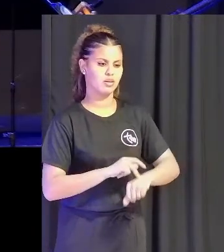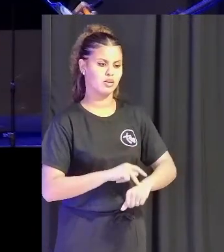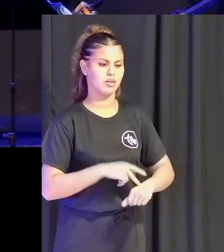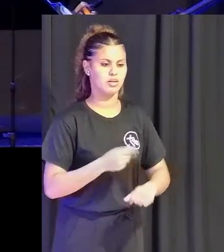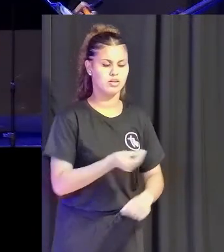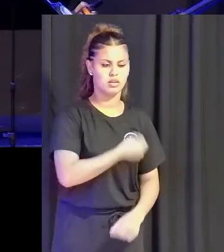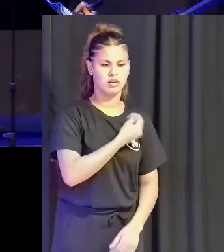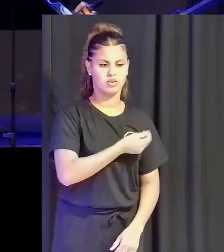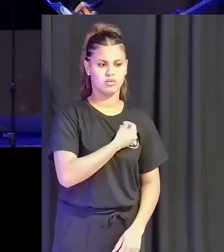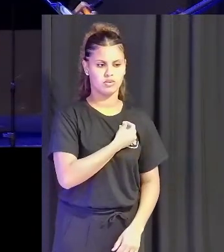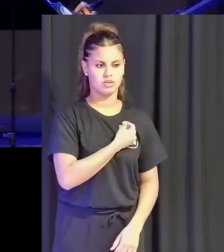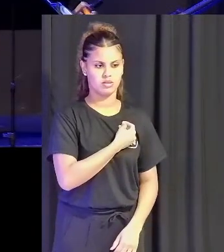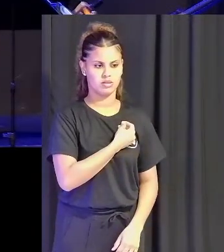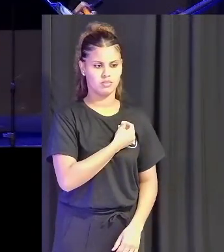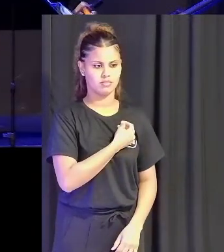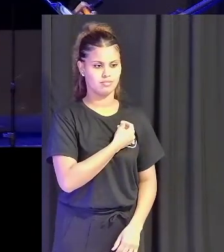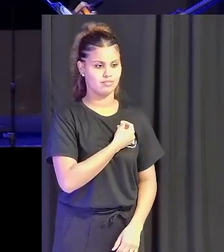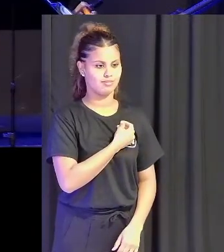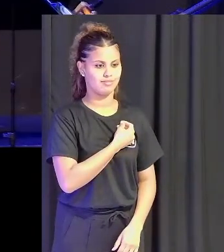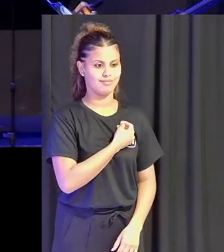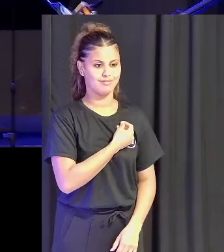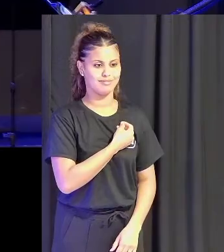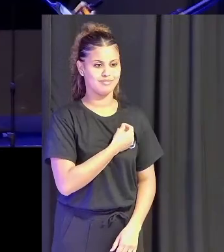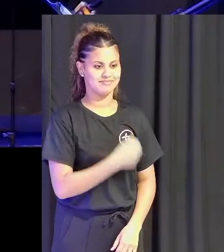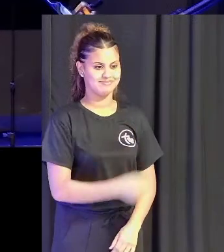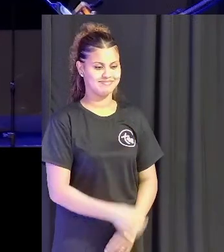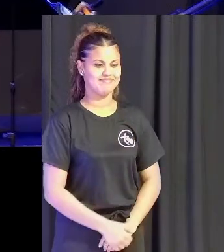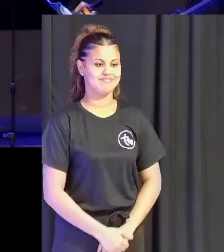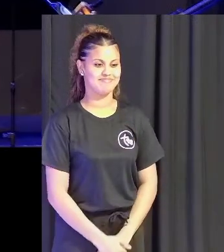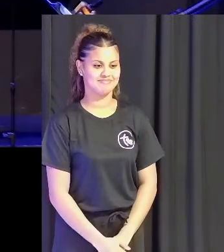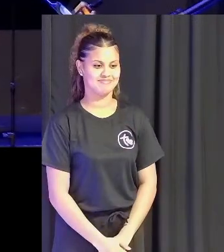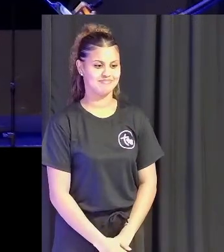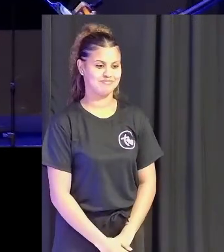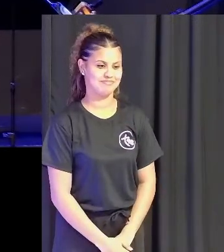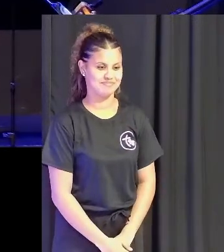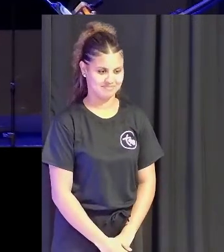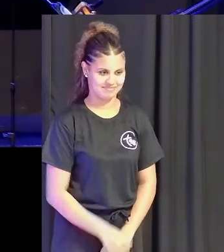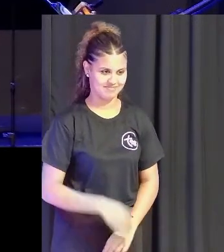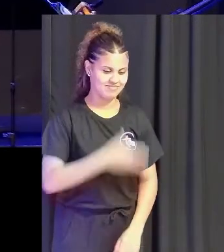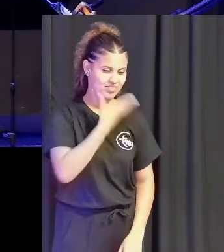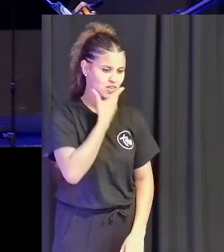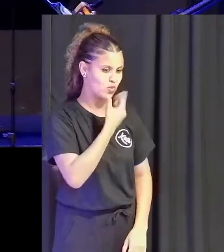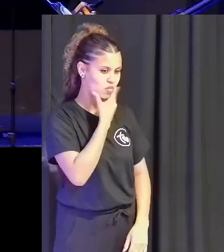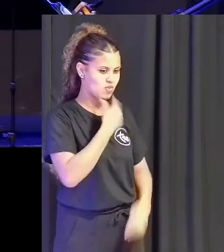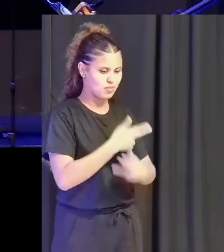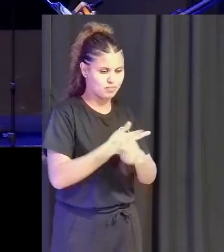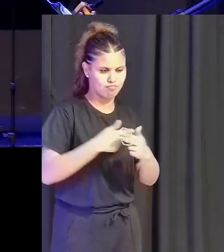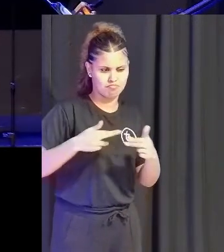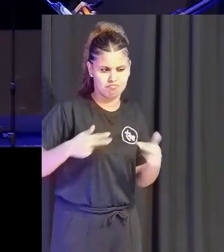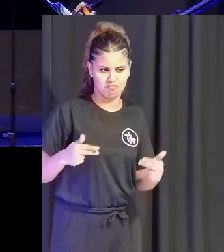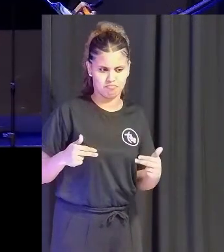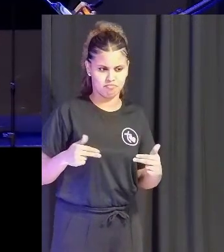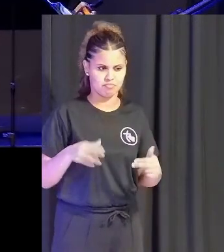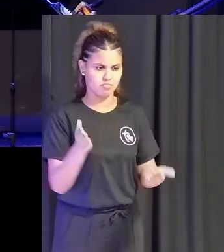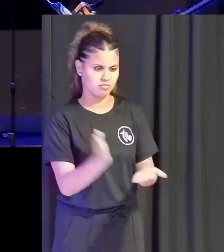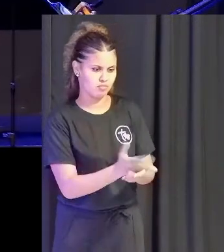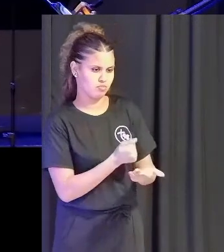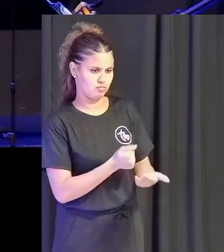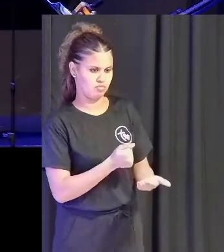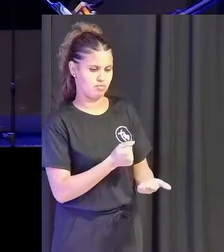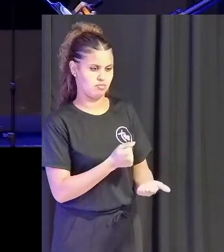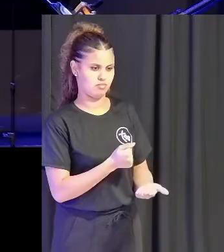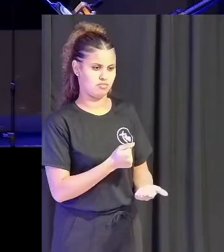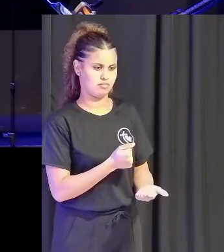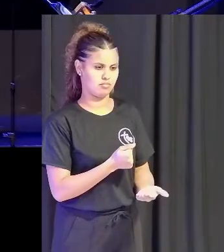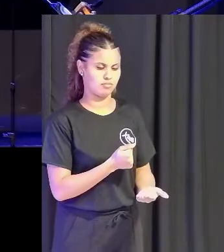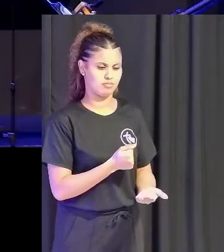Pai senão por mim. E ele pegou aquela ferramenta evangelística ali e señalou ao Jesus. E aí a outra que eu lembrava,